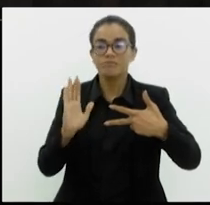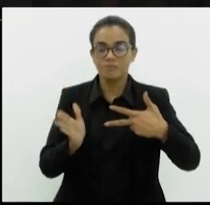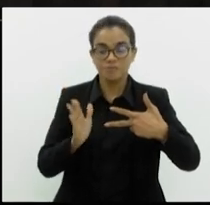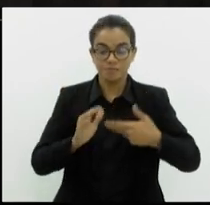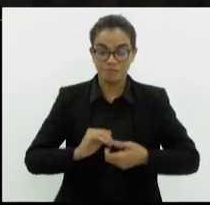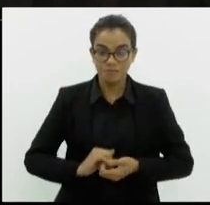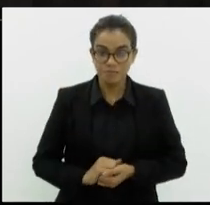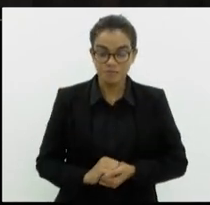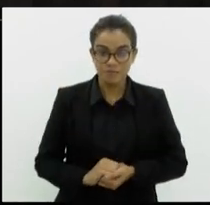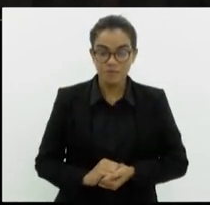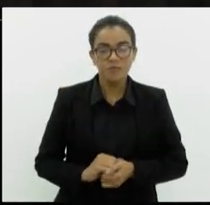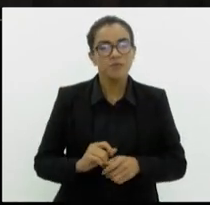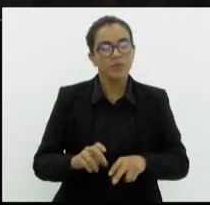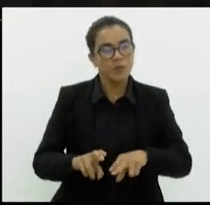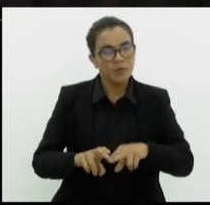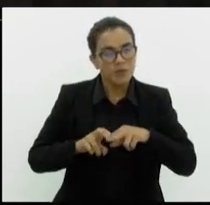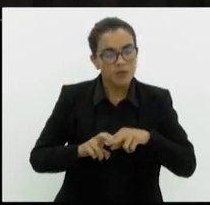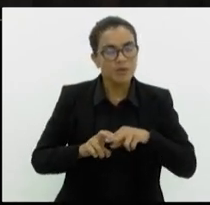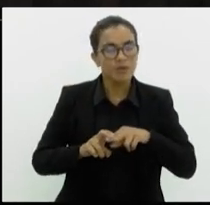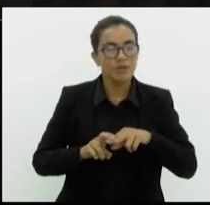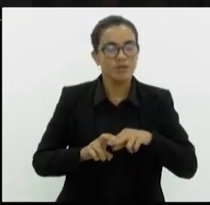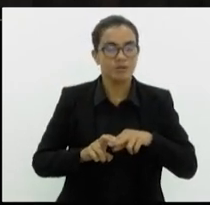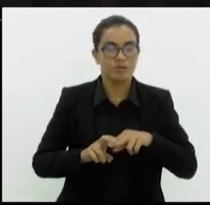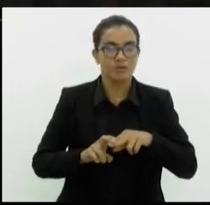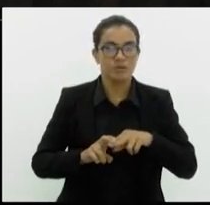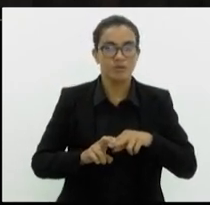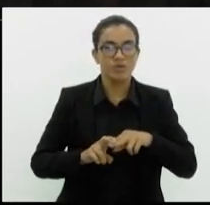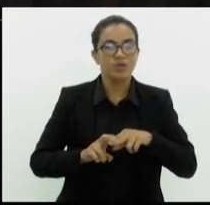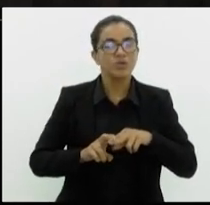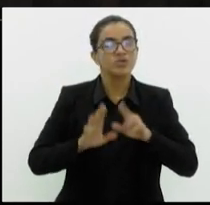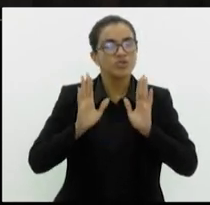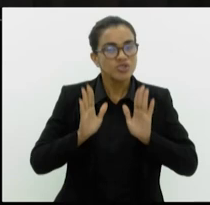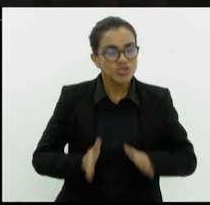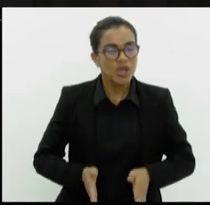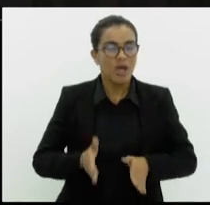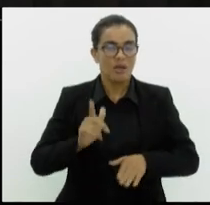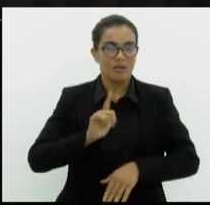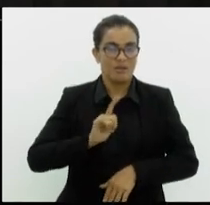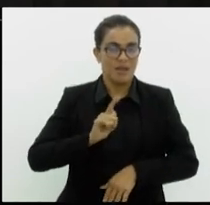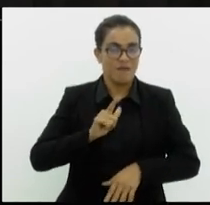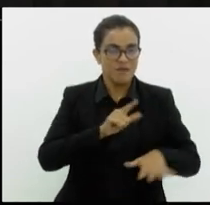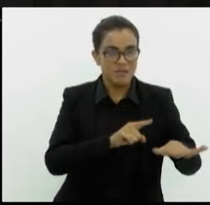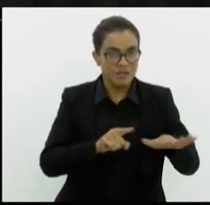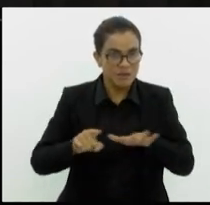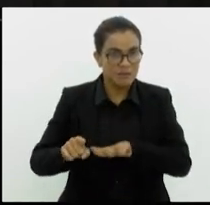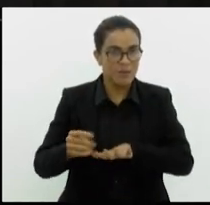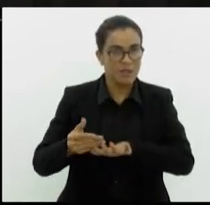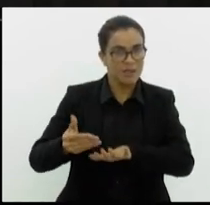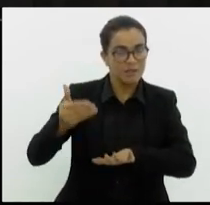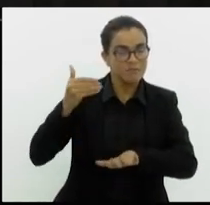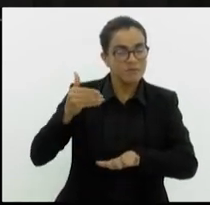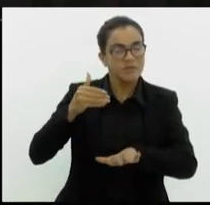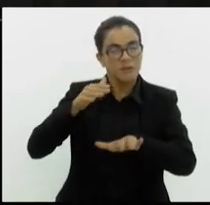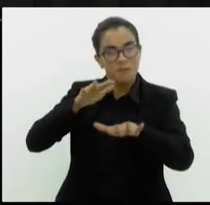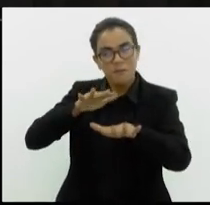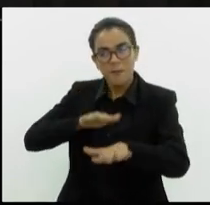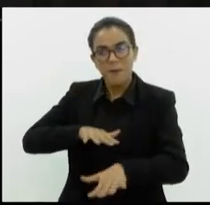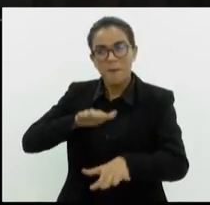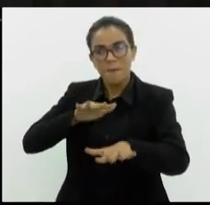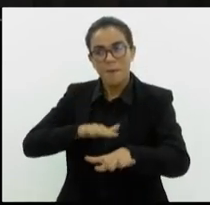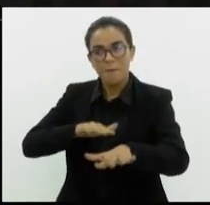dizer, no mínimo, e tivemos manifestações aqui a semana passada do